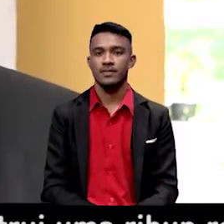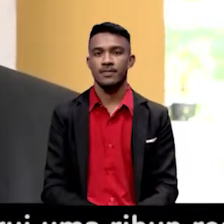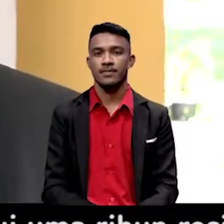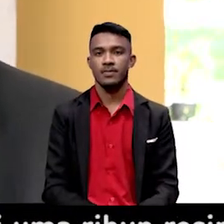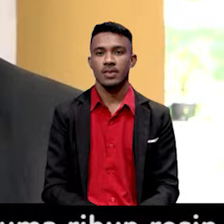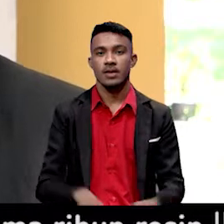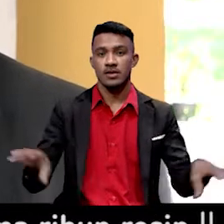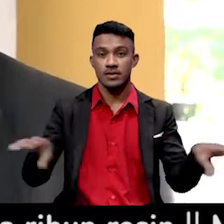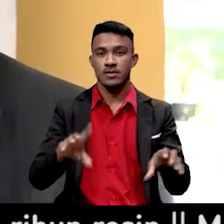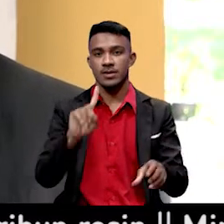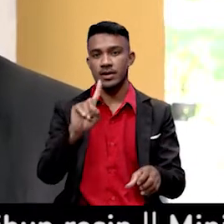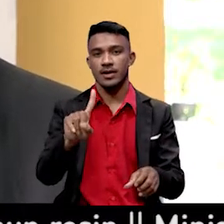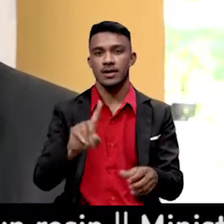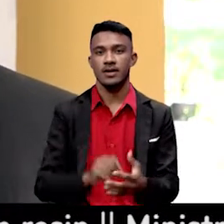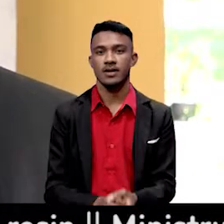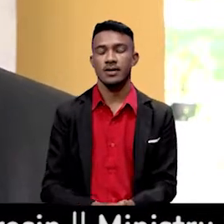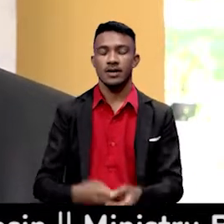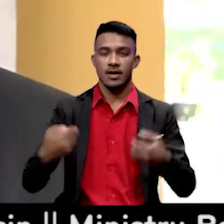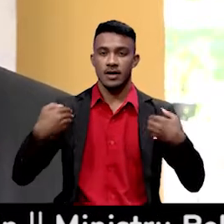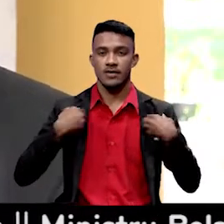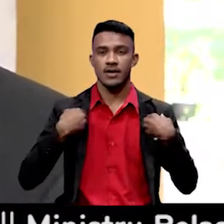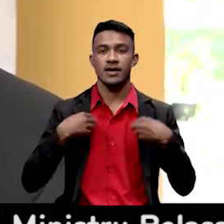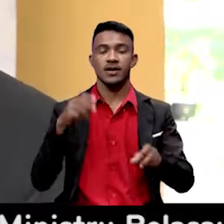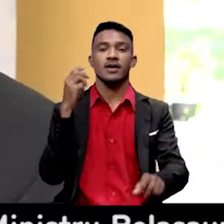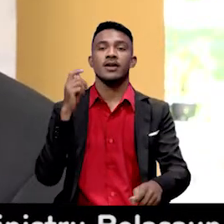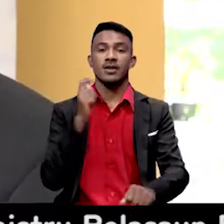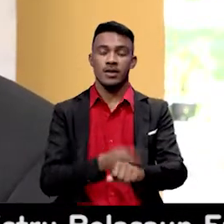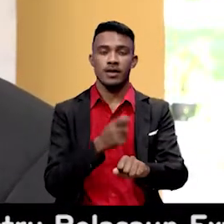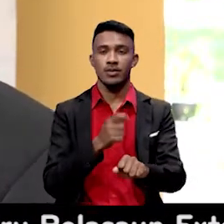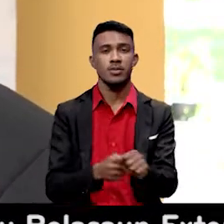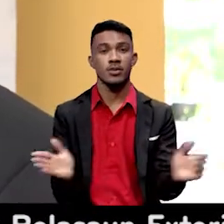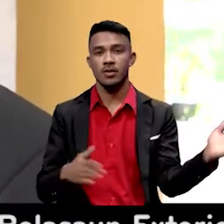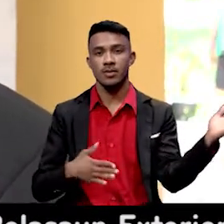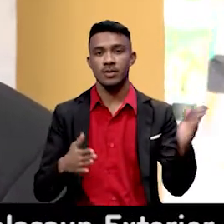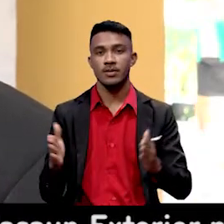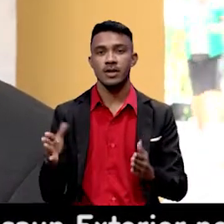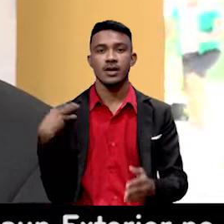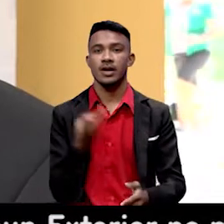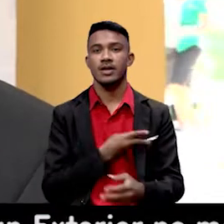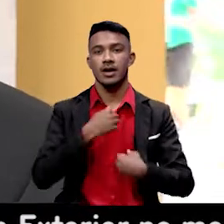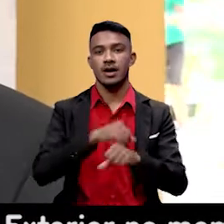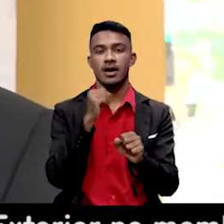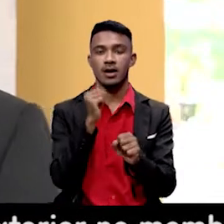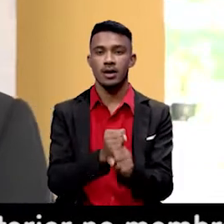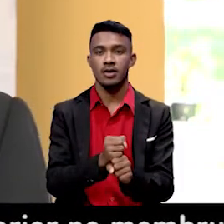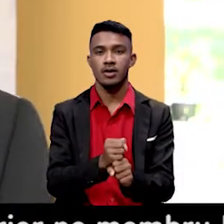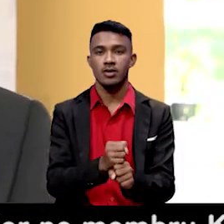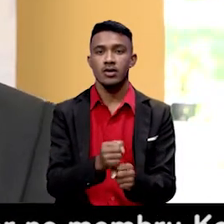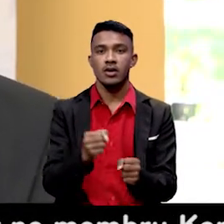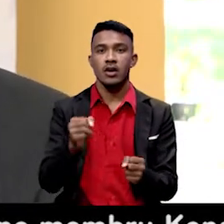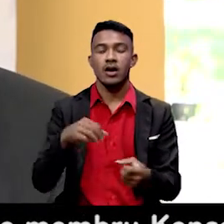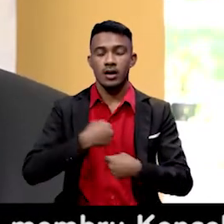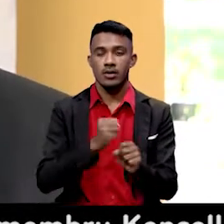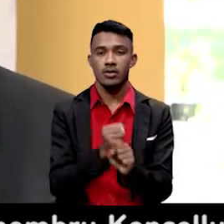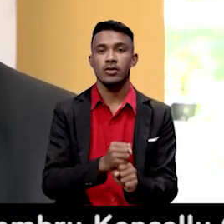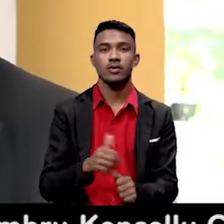projeto ida que ia tempo normal e tahalo o aprovisionamento tu regras